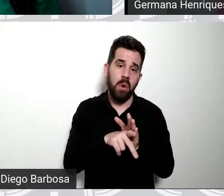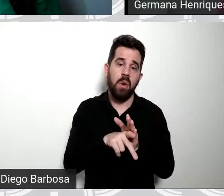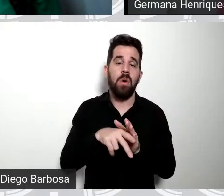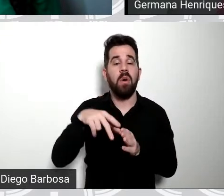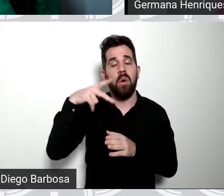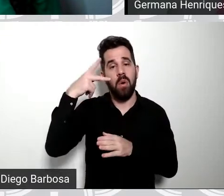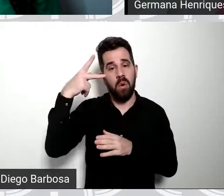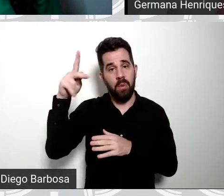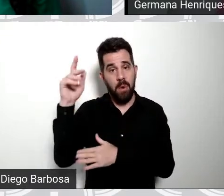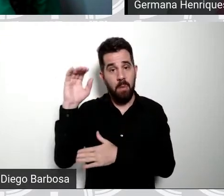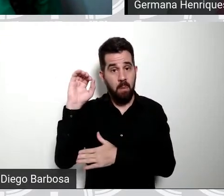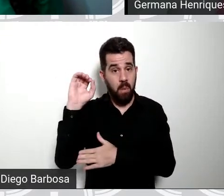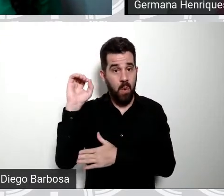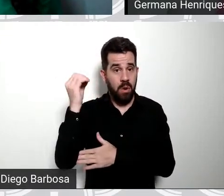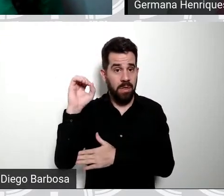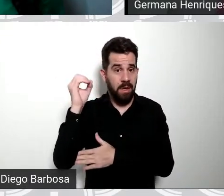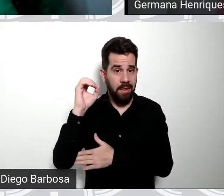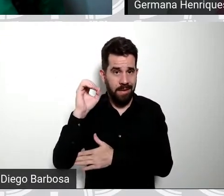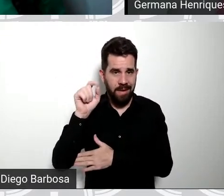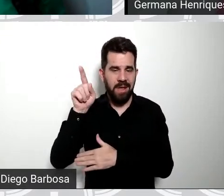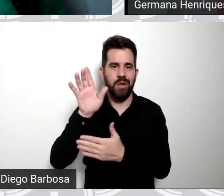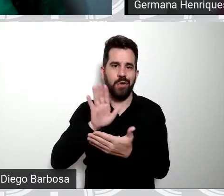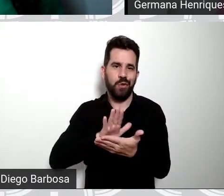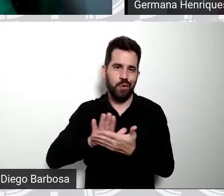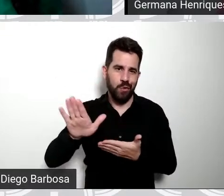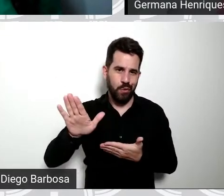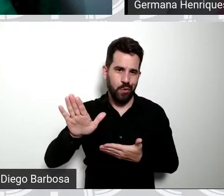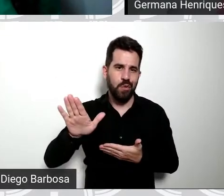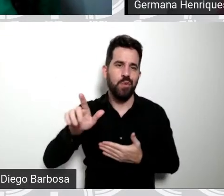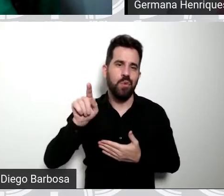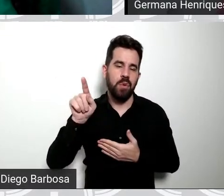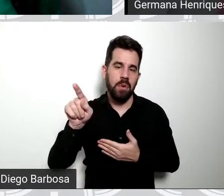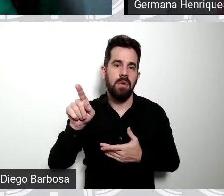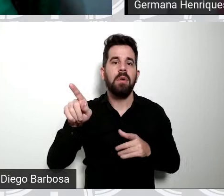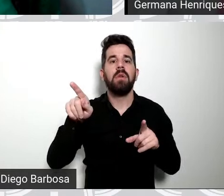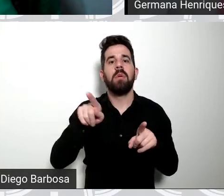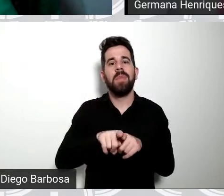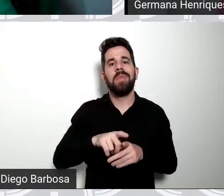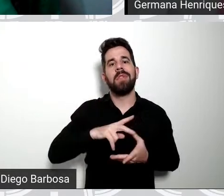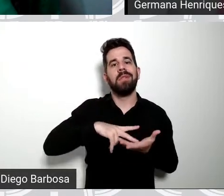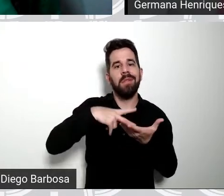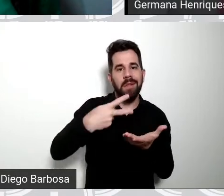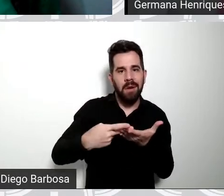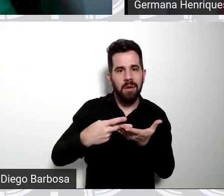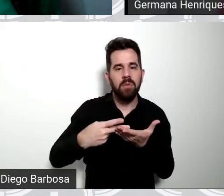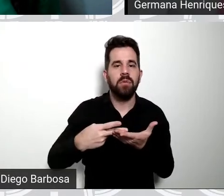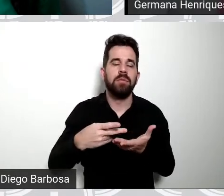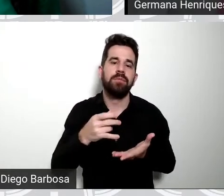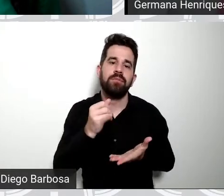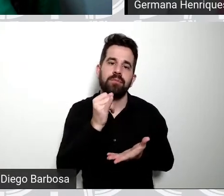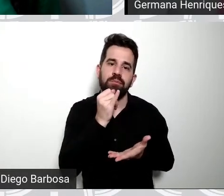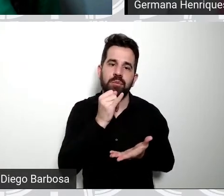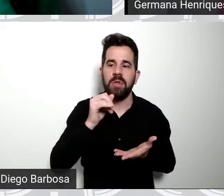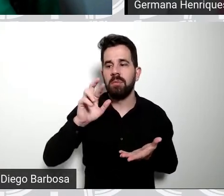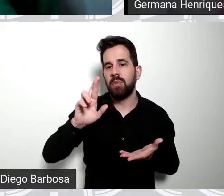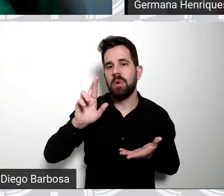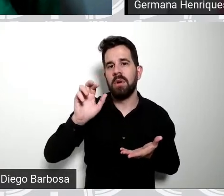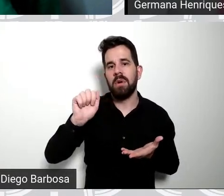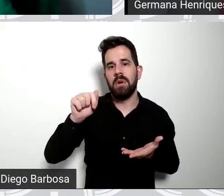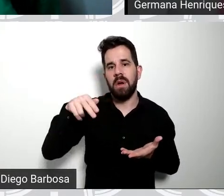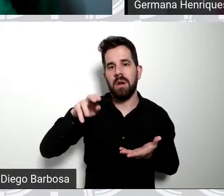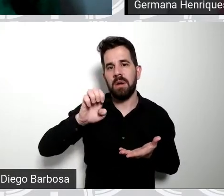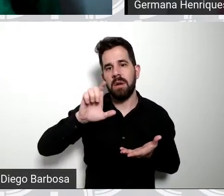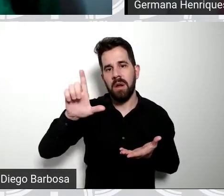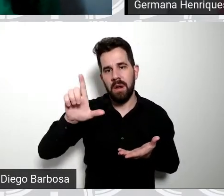Alegre, e de tradutores que são grandes escritores do cânone nacional, como a Raquel de Queiroz,